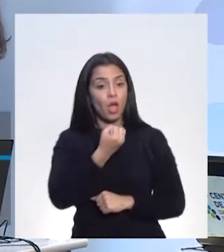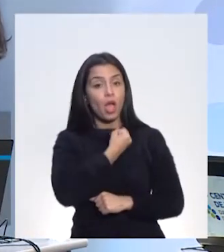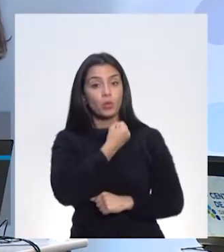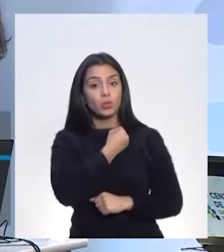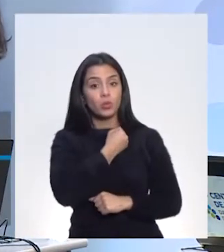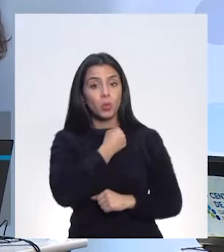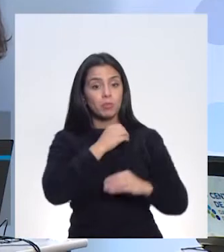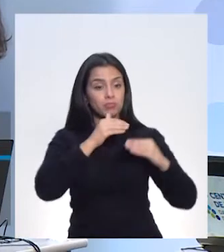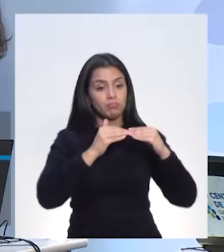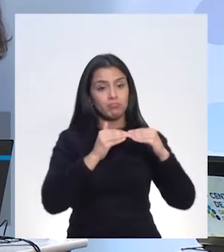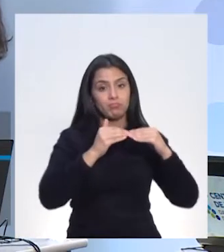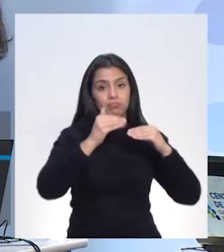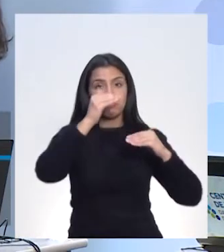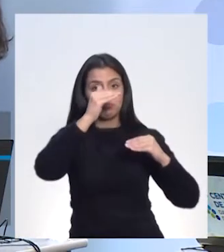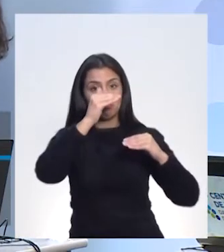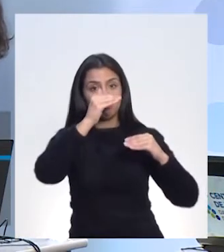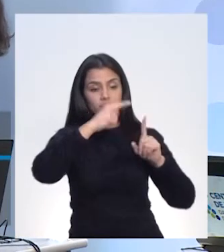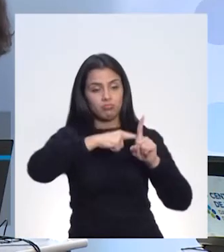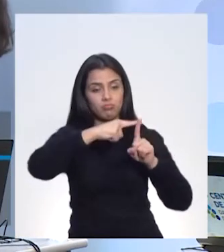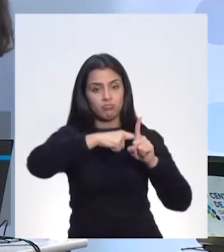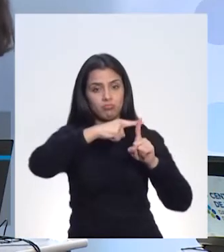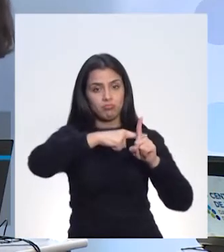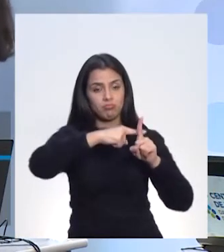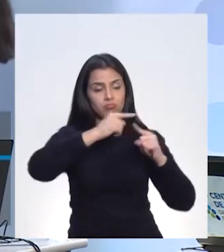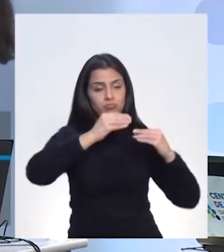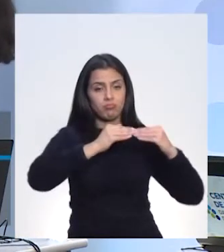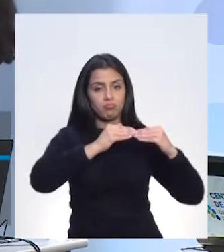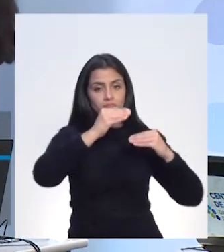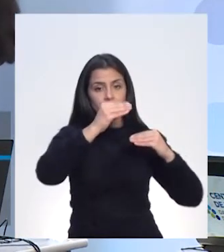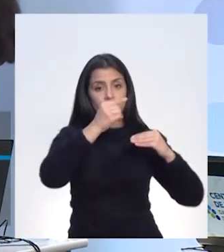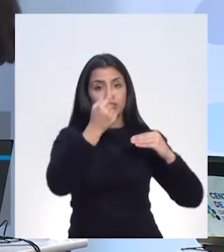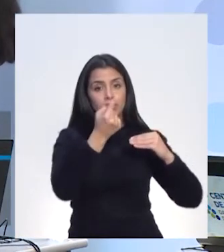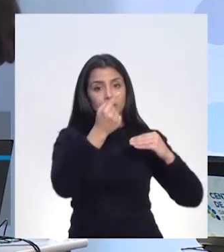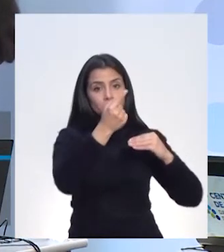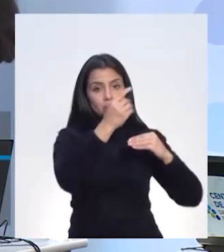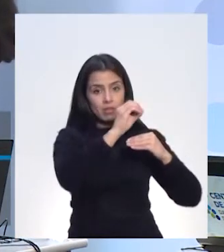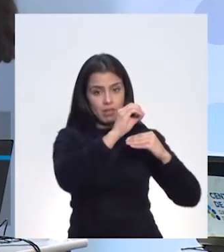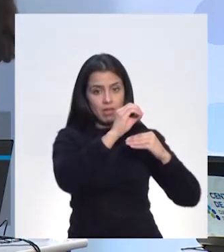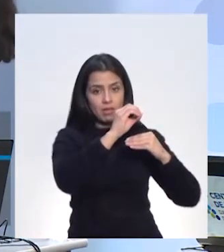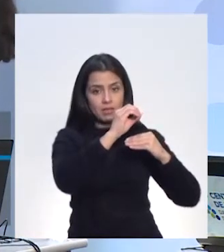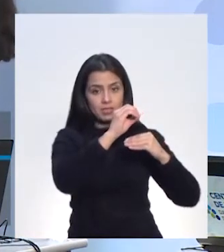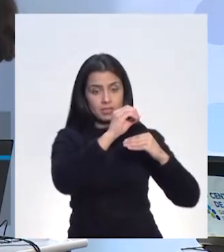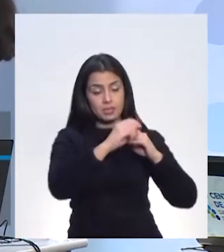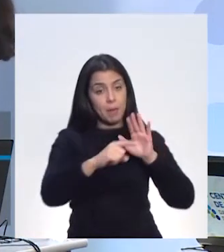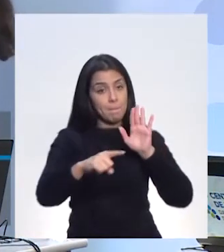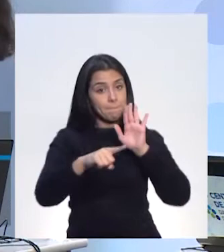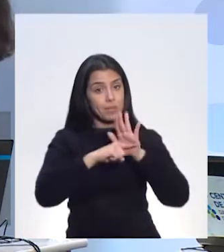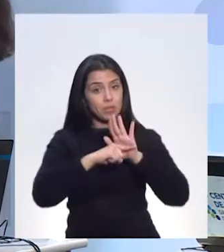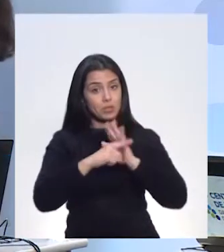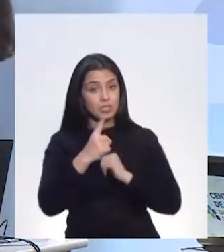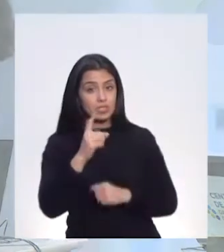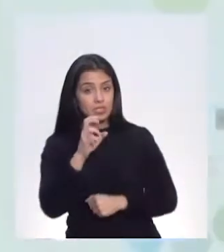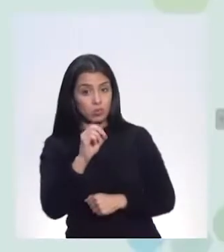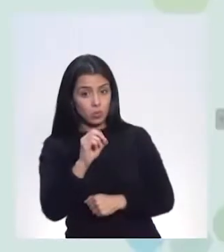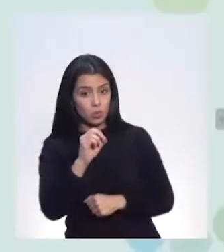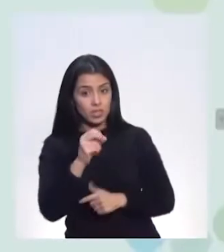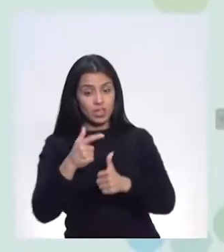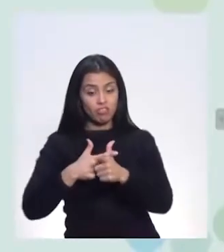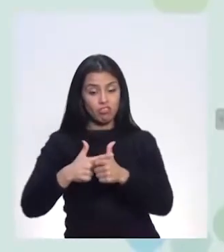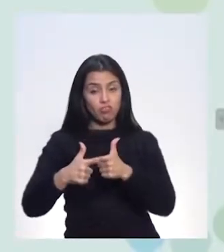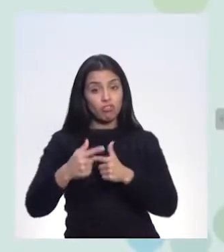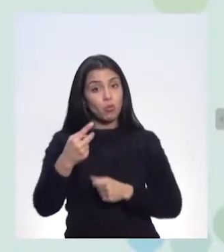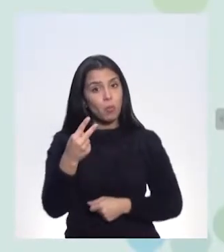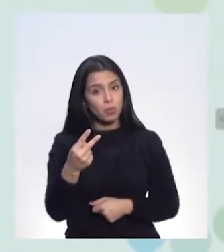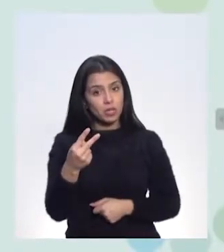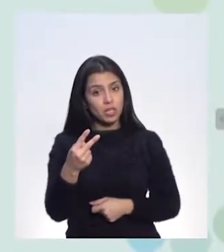maior, que é 110, vou tirar o número menor, que é o 150, e vou dividir por 2,